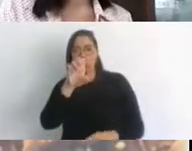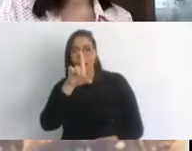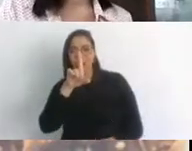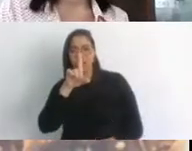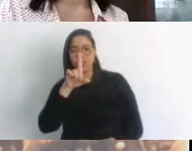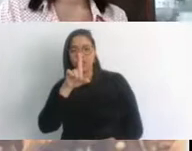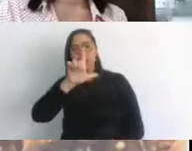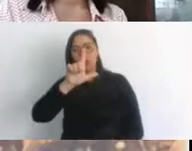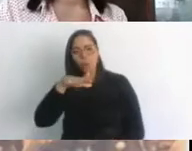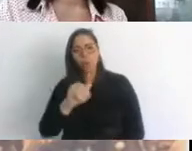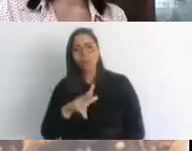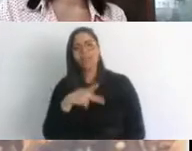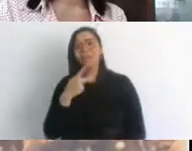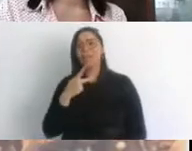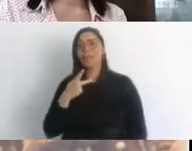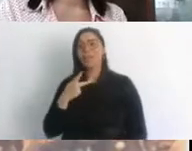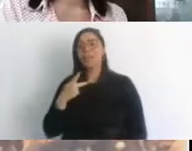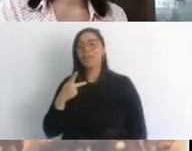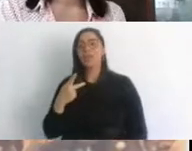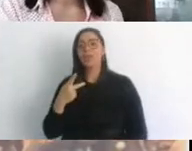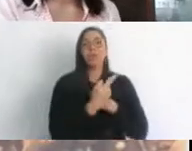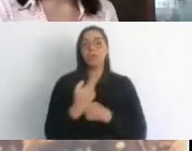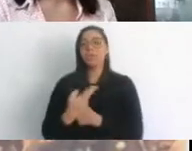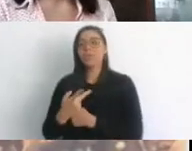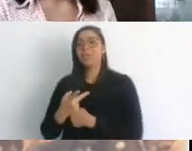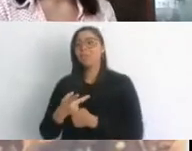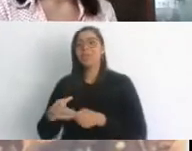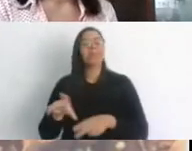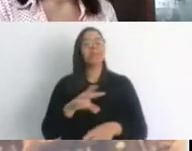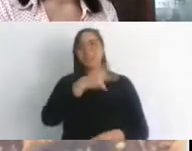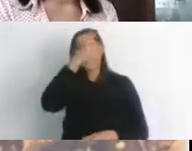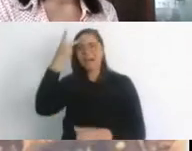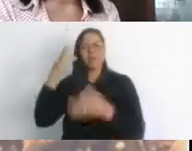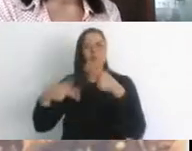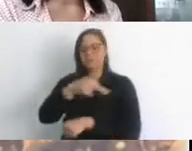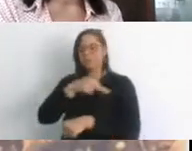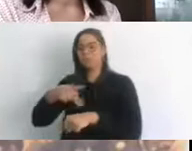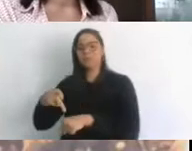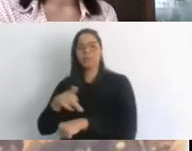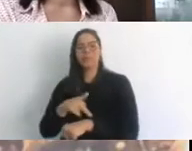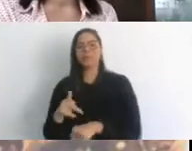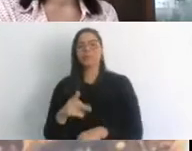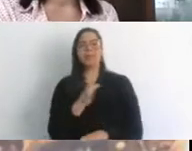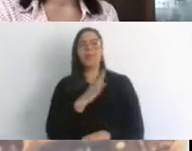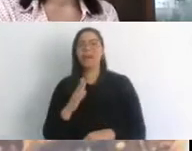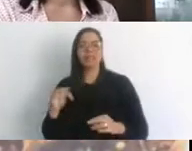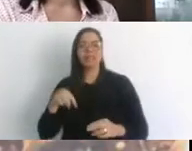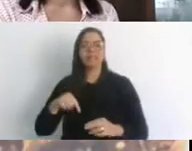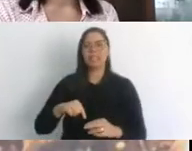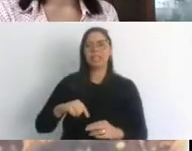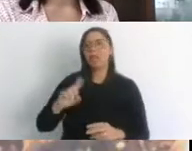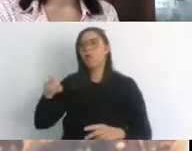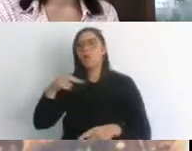Observe que não clique aparecem várias pessoas que são Imigrantes toca também está tocando na questão não só